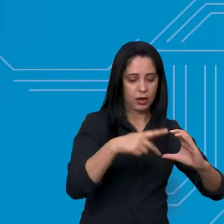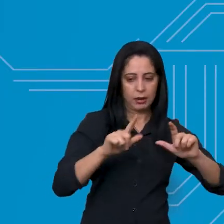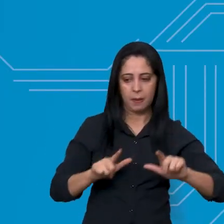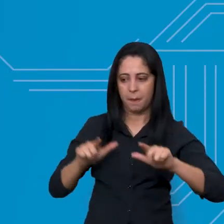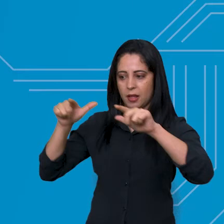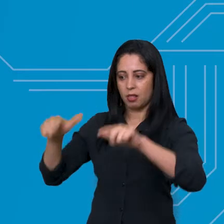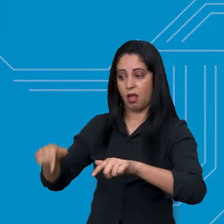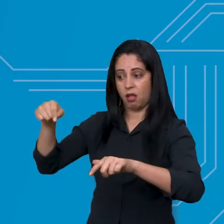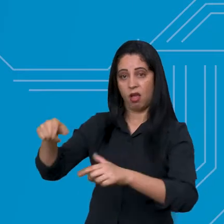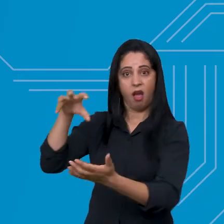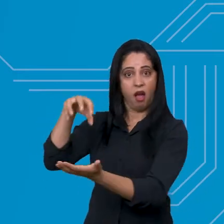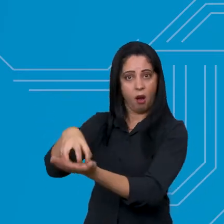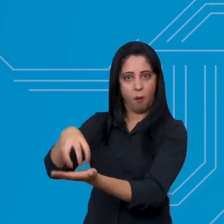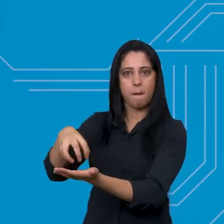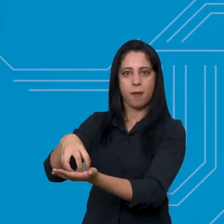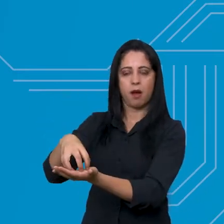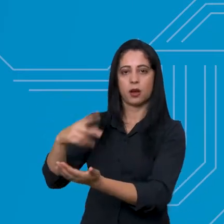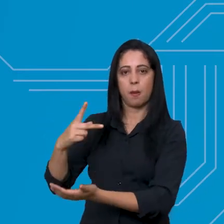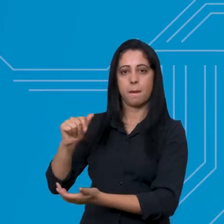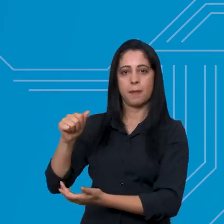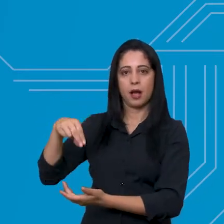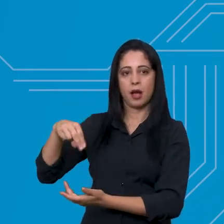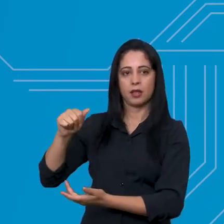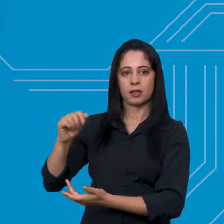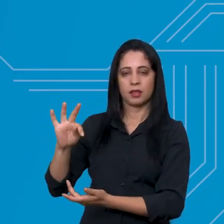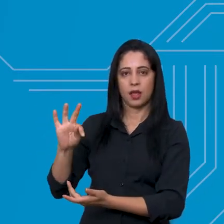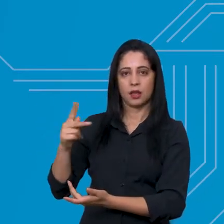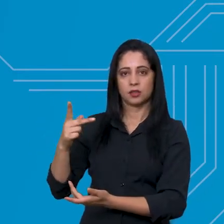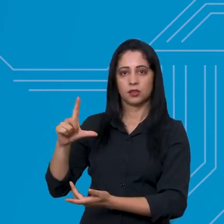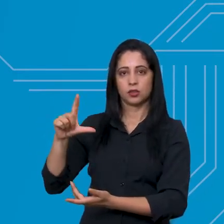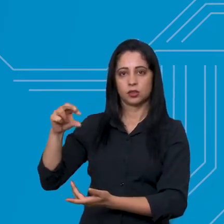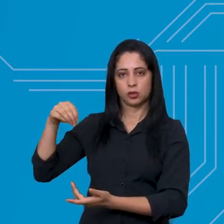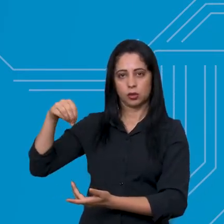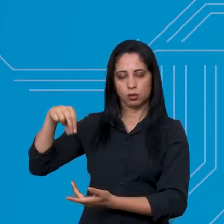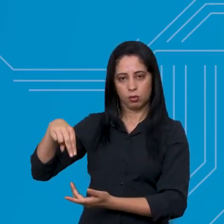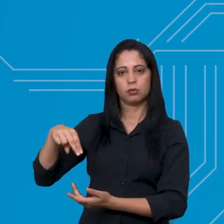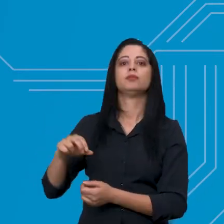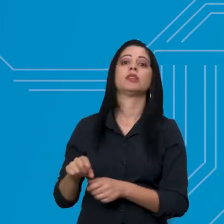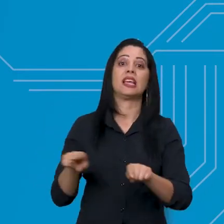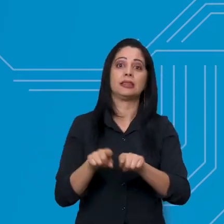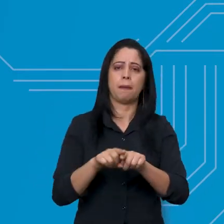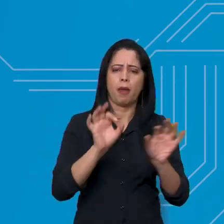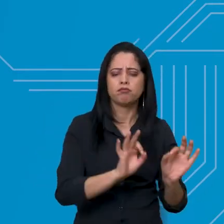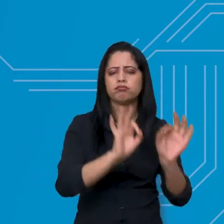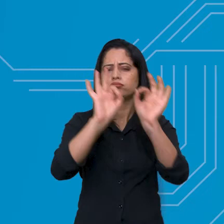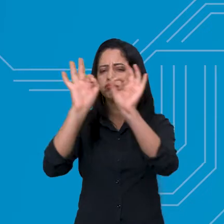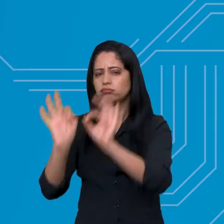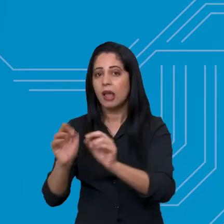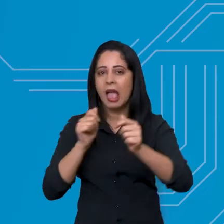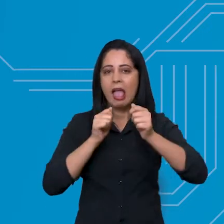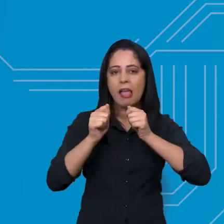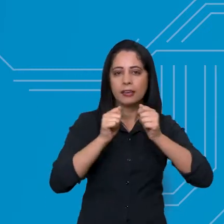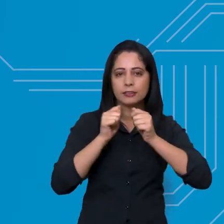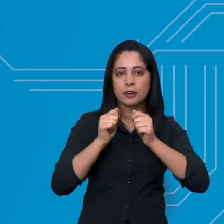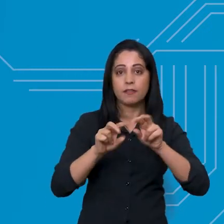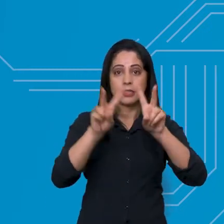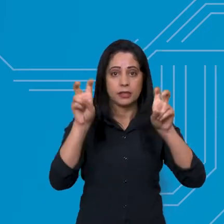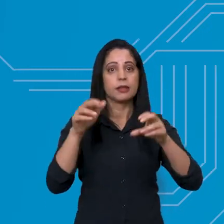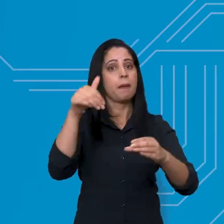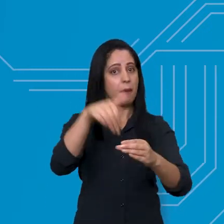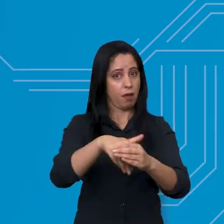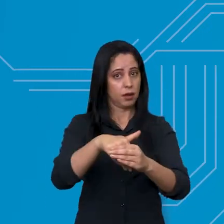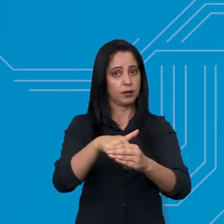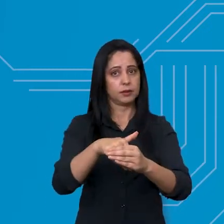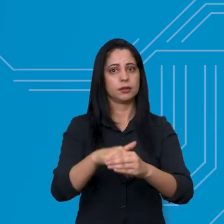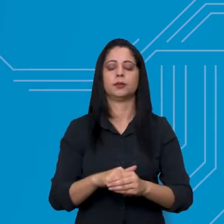Câmara concede medalha de mérito legislativo ao Panathlon Clube de São José dos Campos. Você ainda confere as 2 últimas reportagens